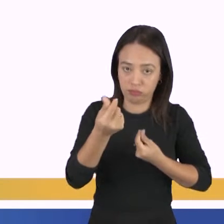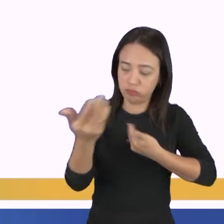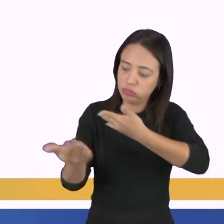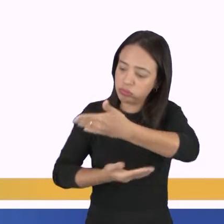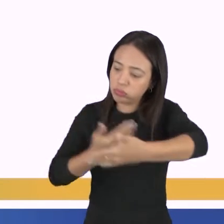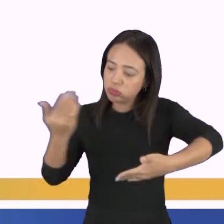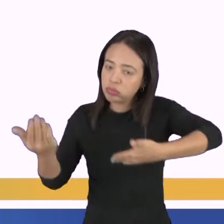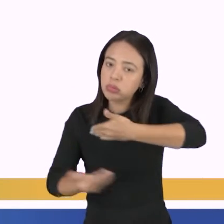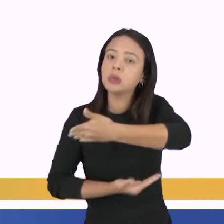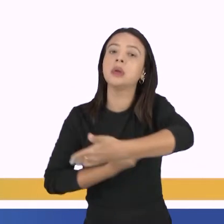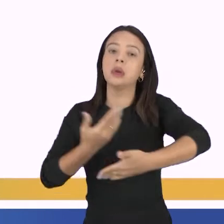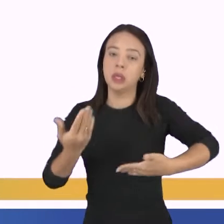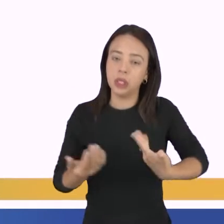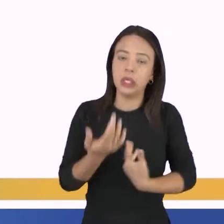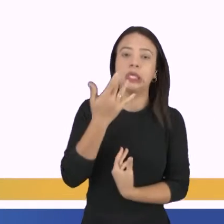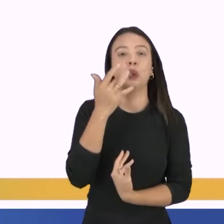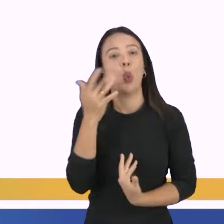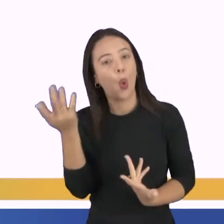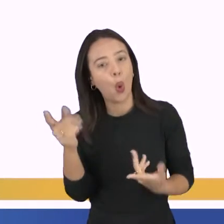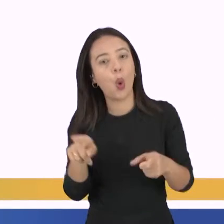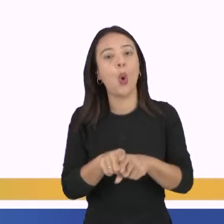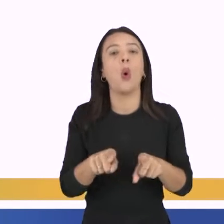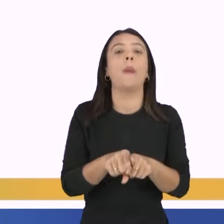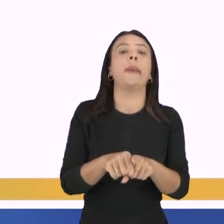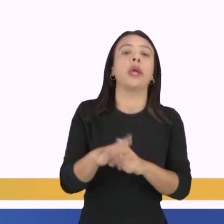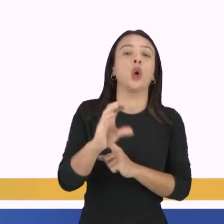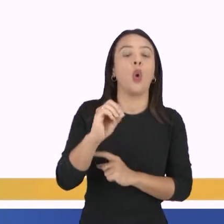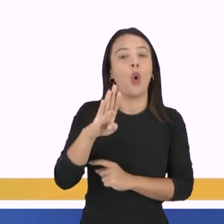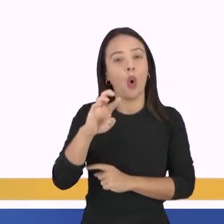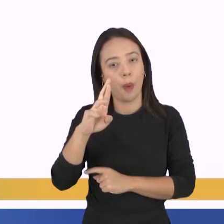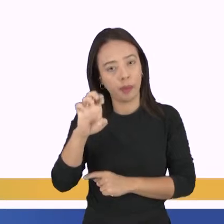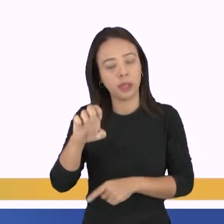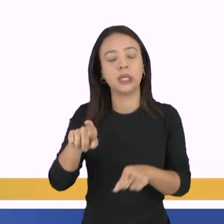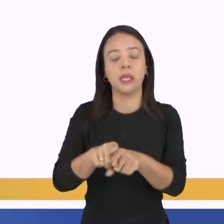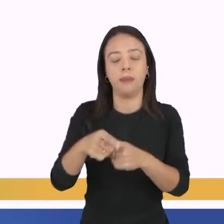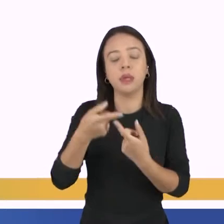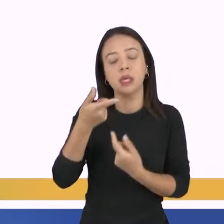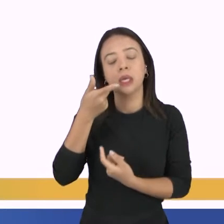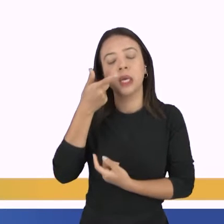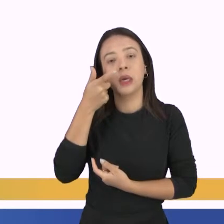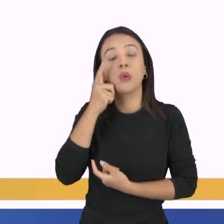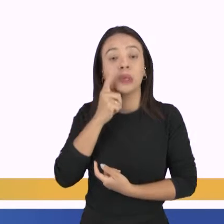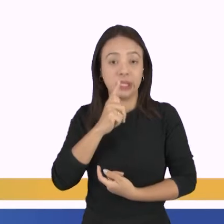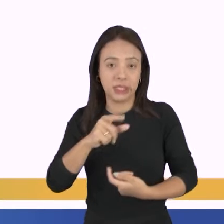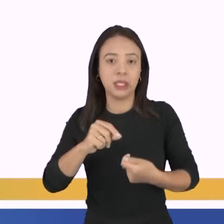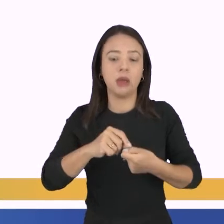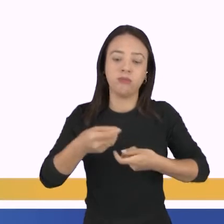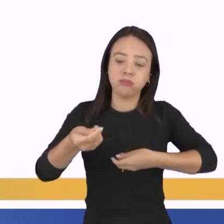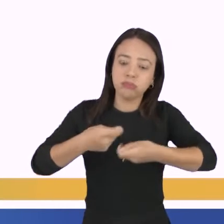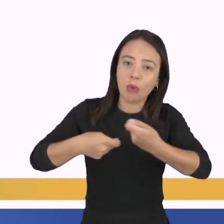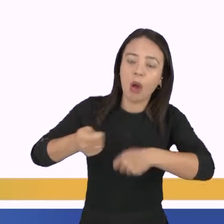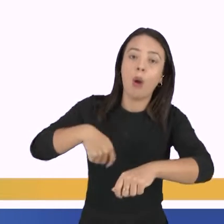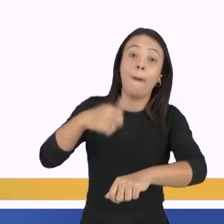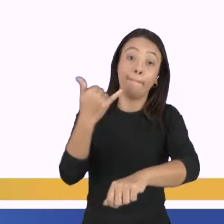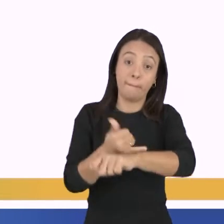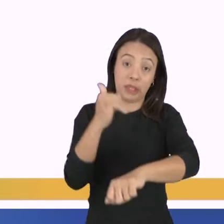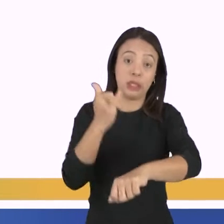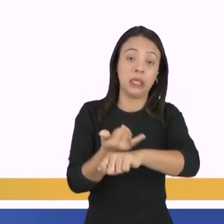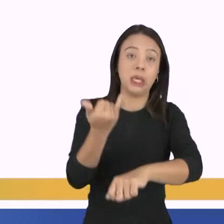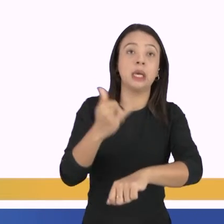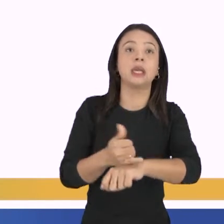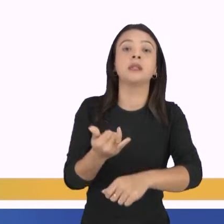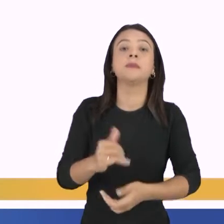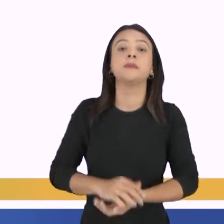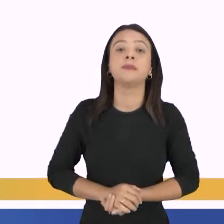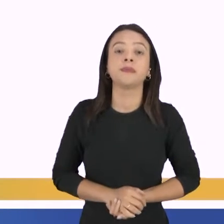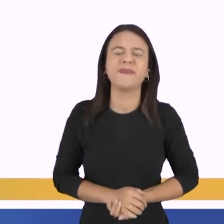eles, a moeda, né? O ouro, o cobre, objetos de domínio dos metais, né? O artesanato, sendo que o comércio trazia a